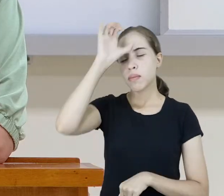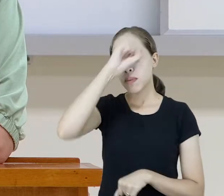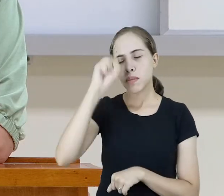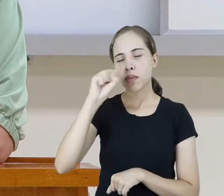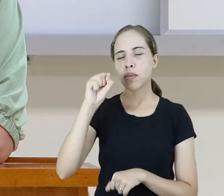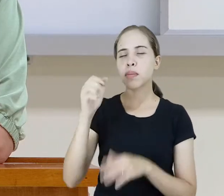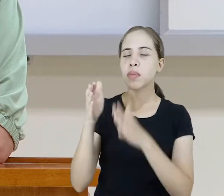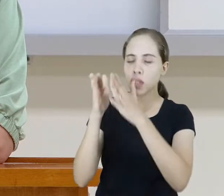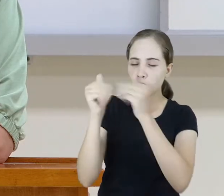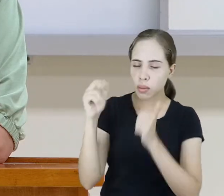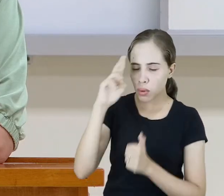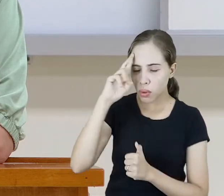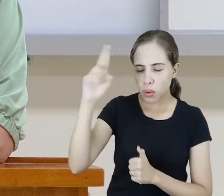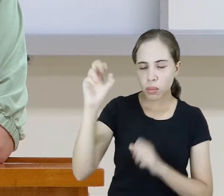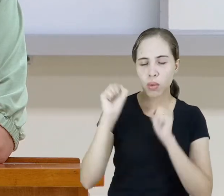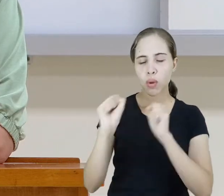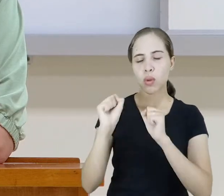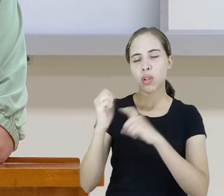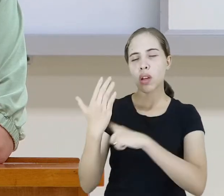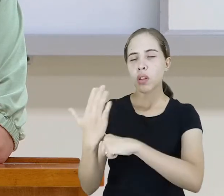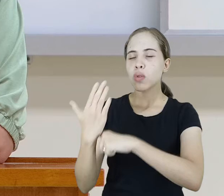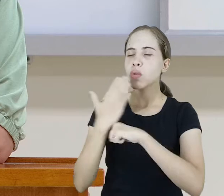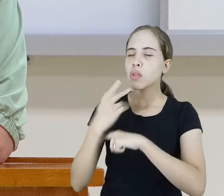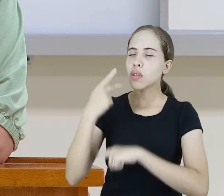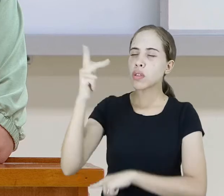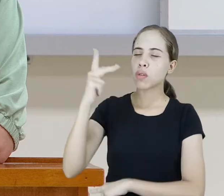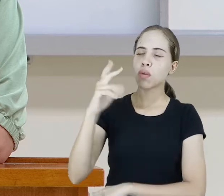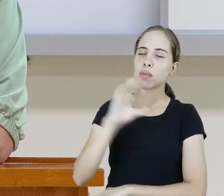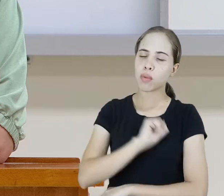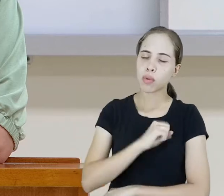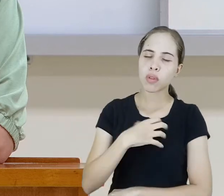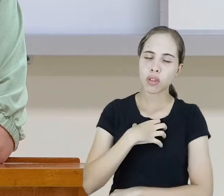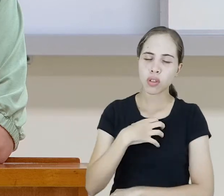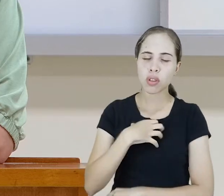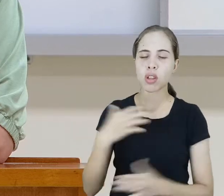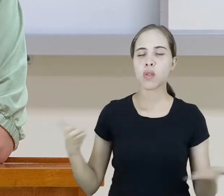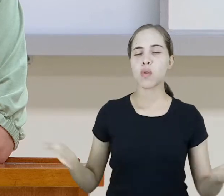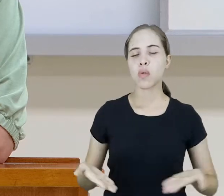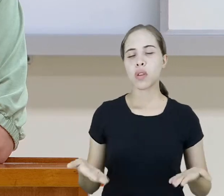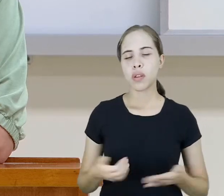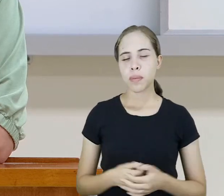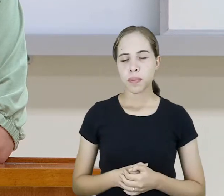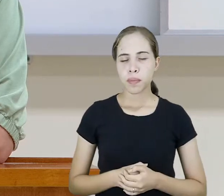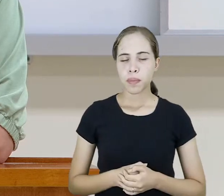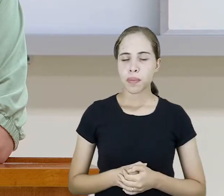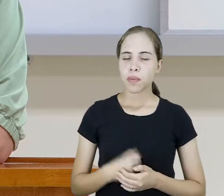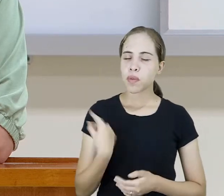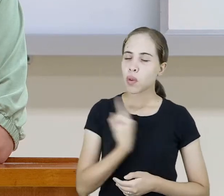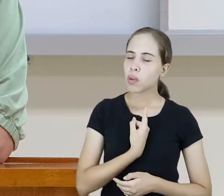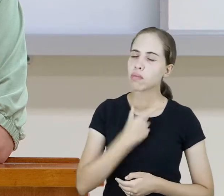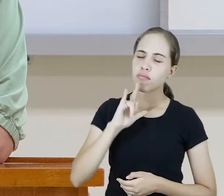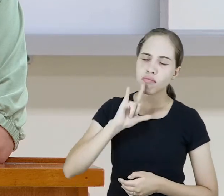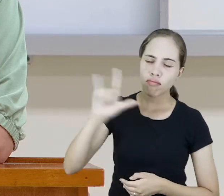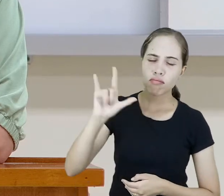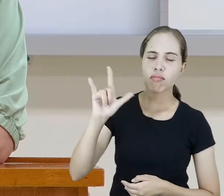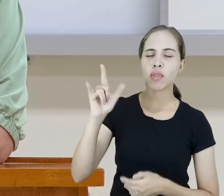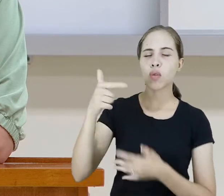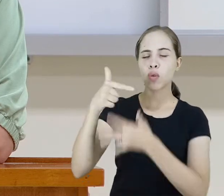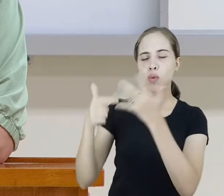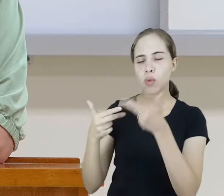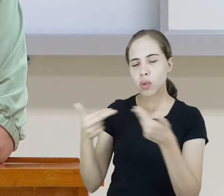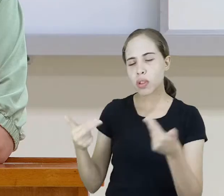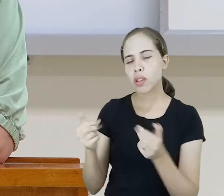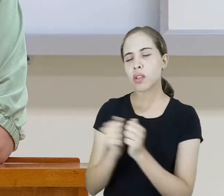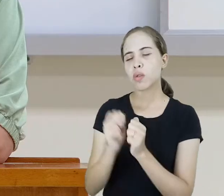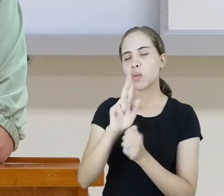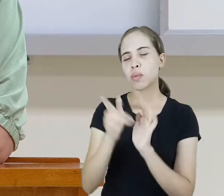Senhor possa também nos ajudar a sentir o seu amor aqui agora por nós. Nós te amamos e deixamos essas coisas em